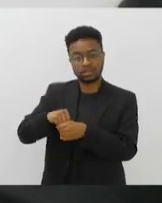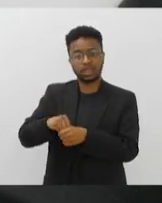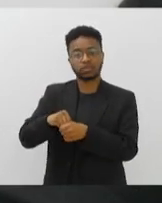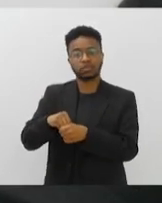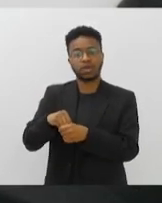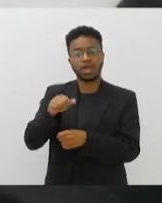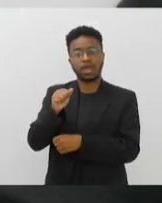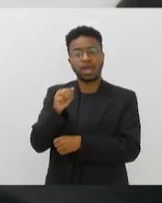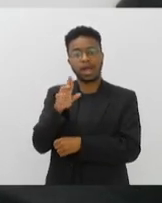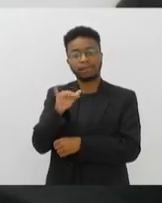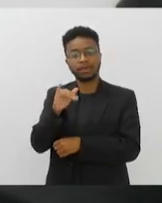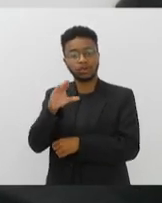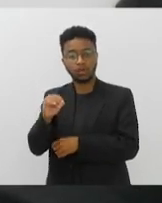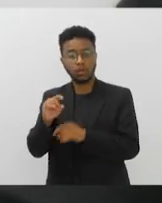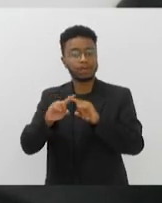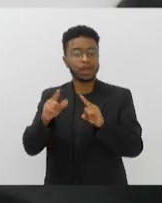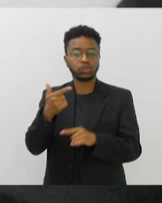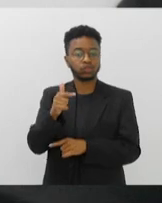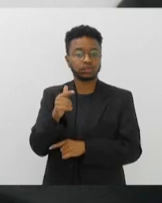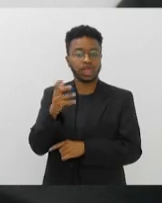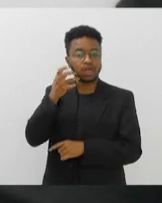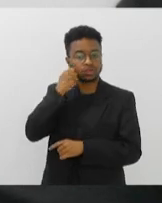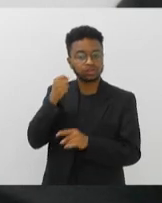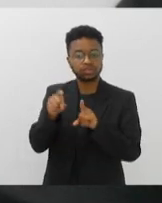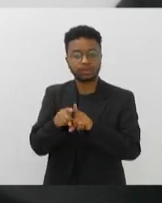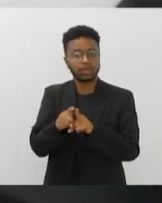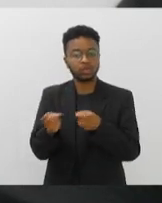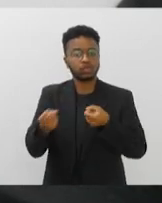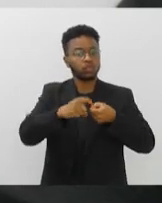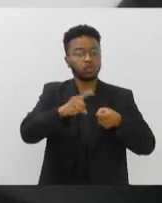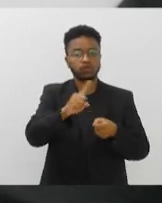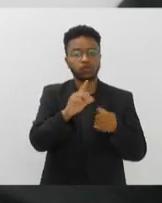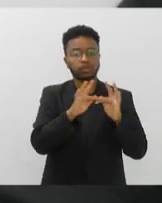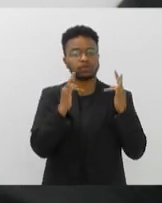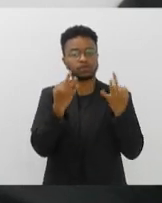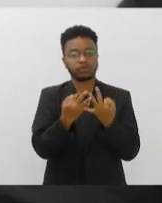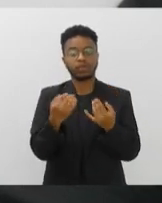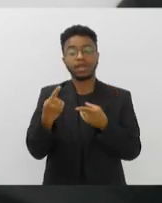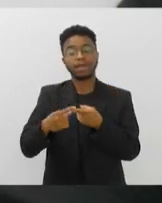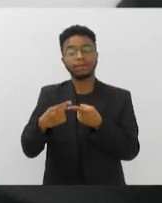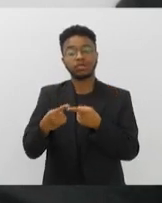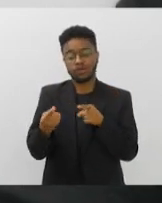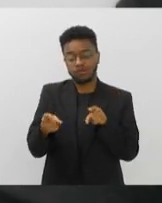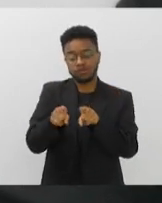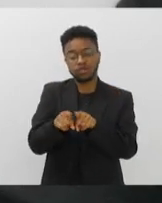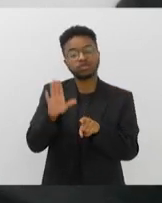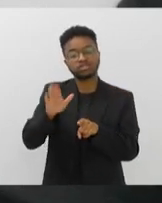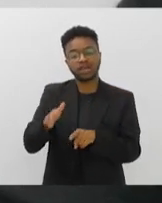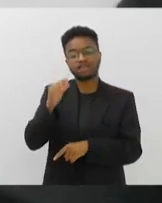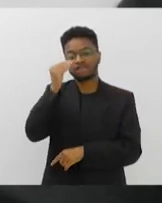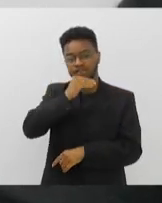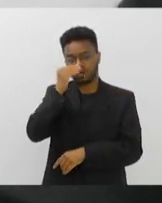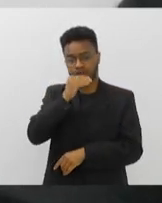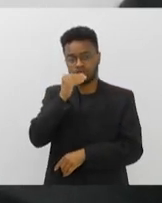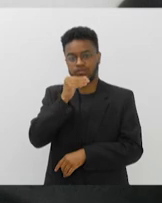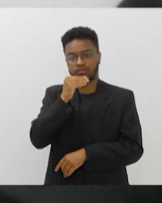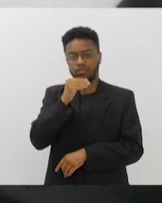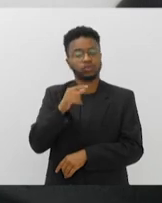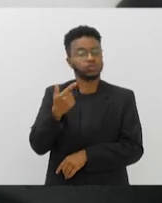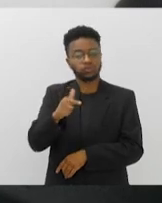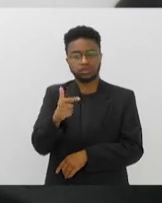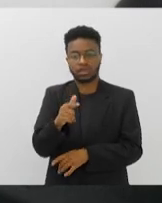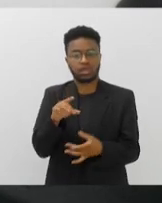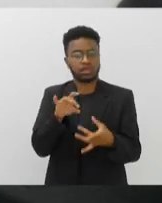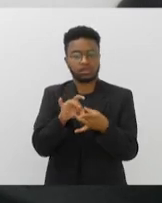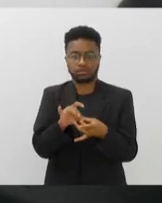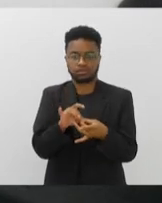e muito menos reintegradas à família de origem porque os vínculos já são fracos já não